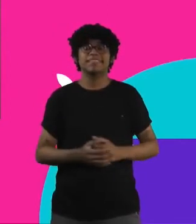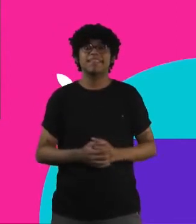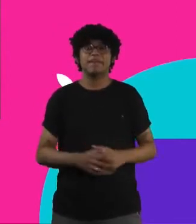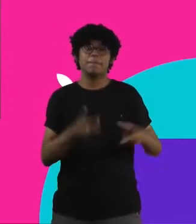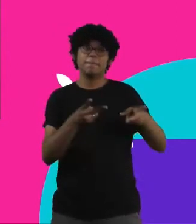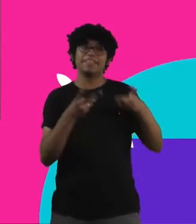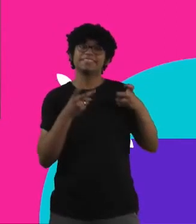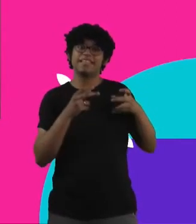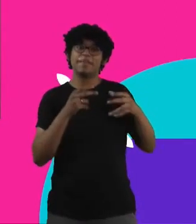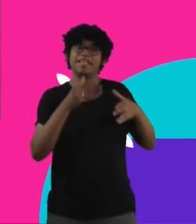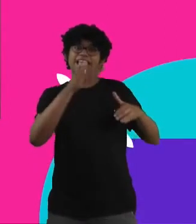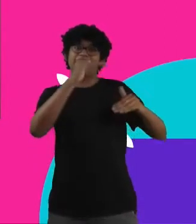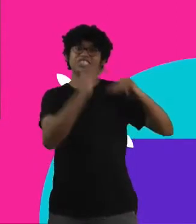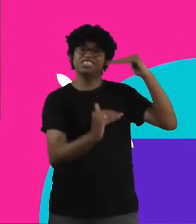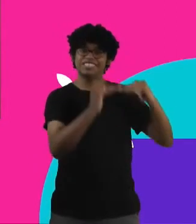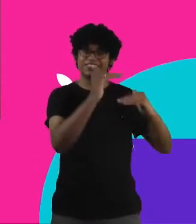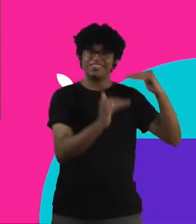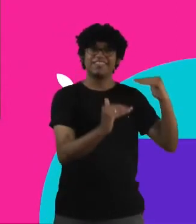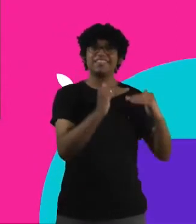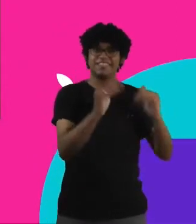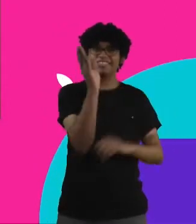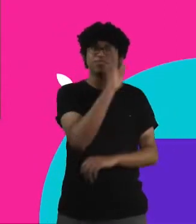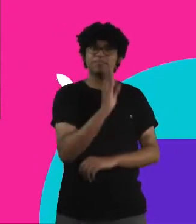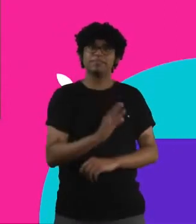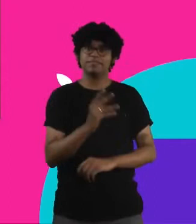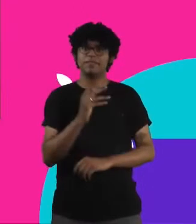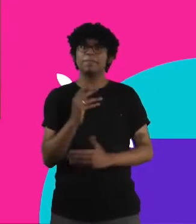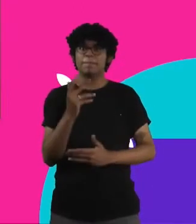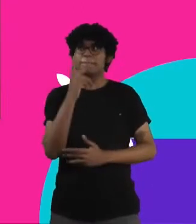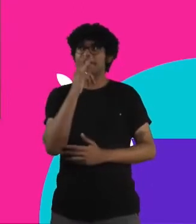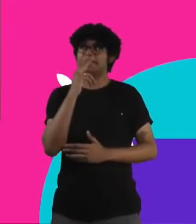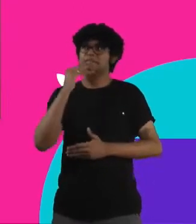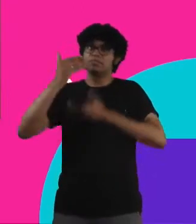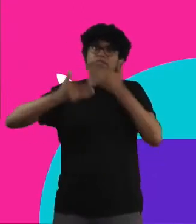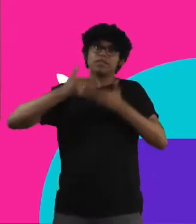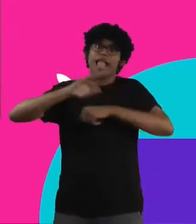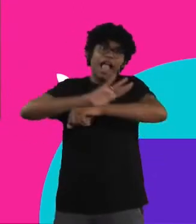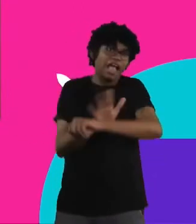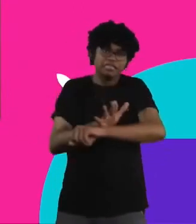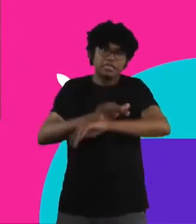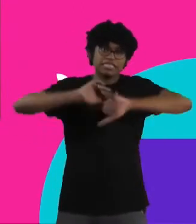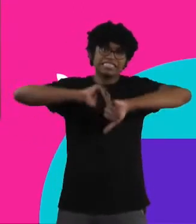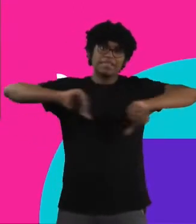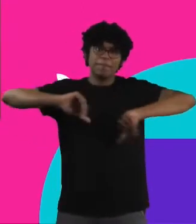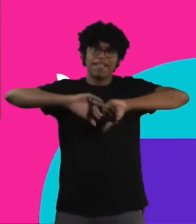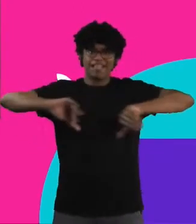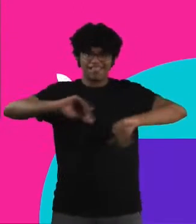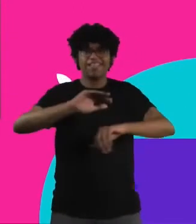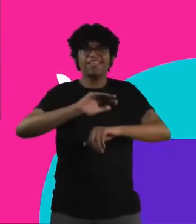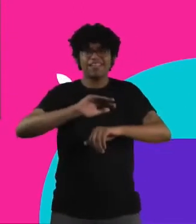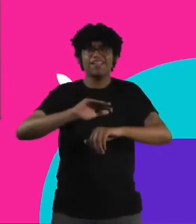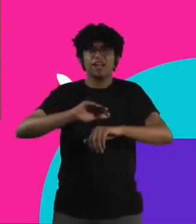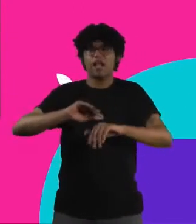brasileiro, essas desigualdades elas passam por um processo de racialização, por um processo de